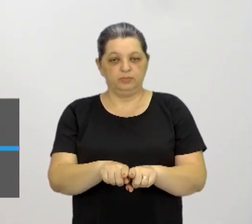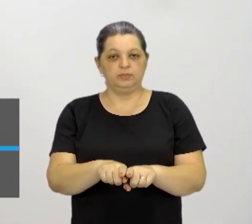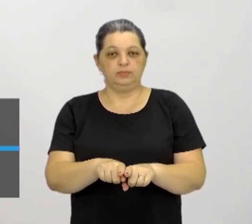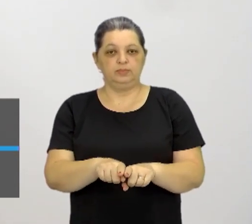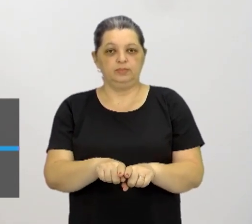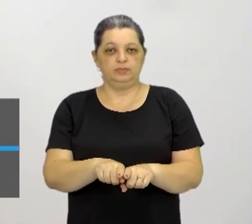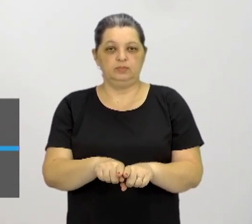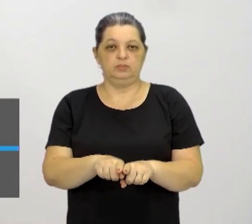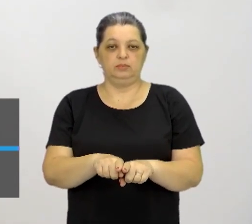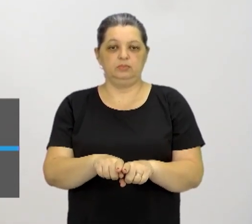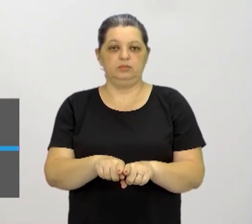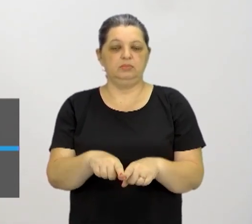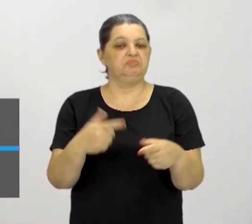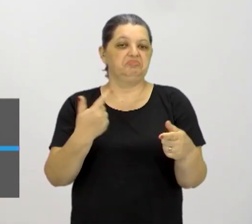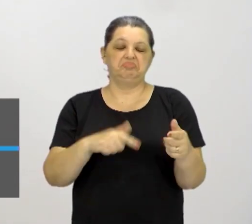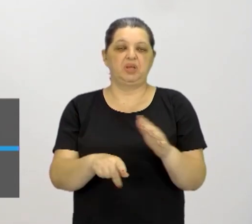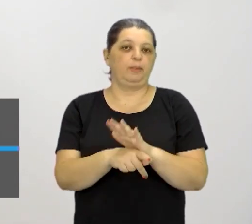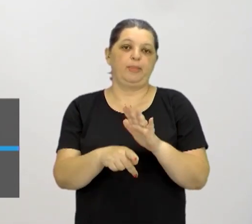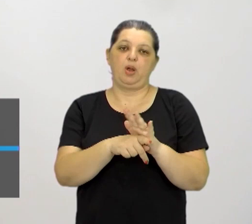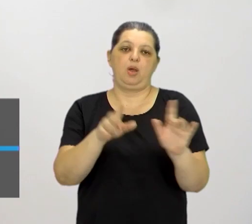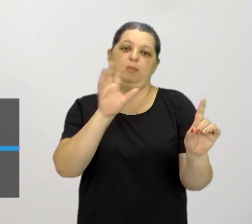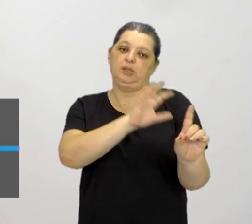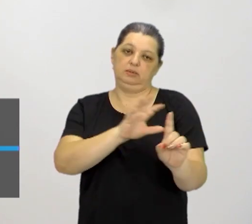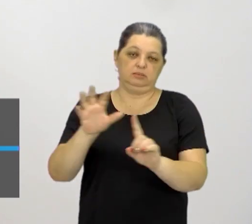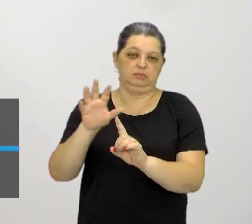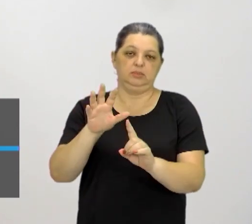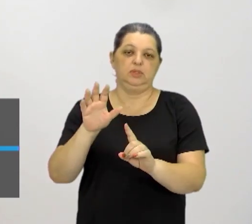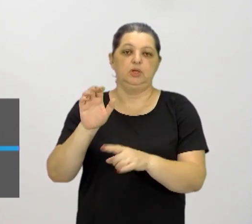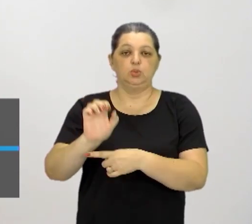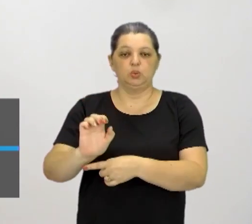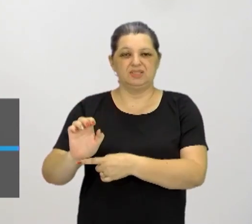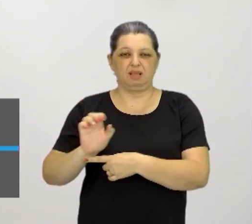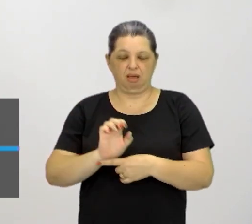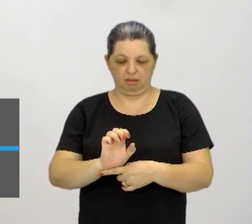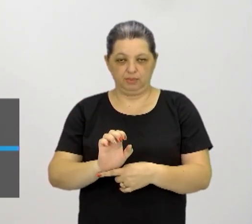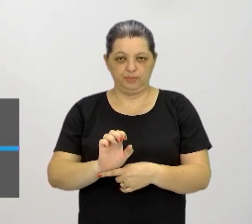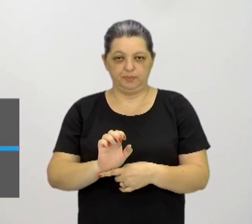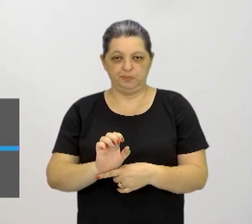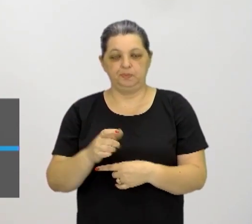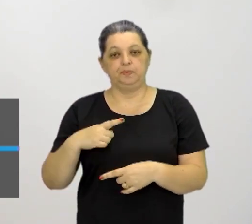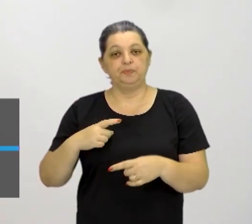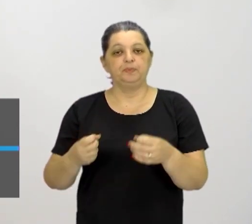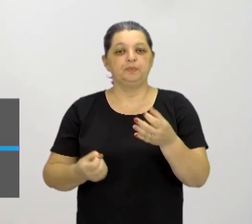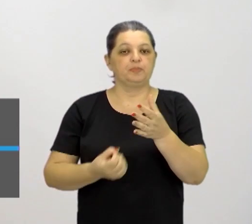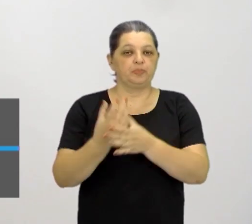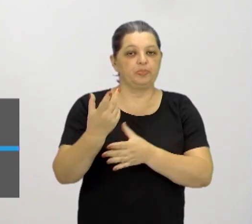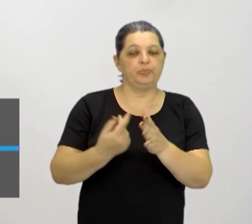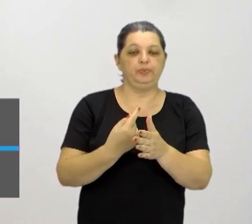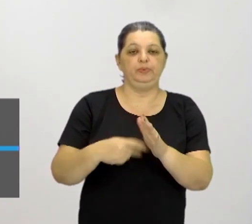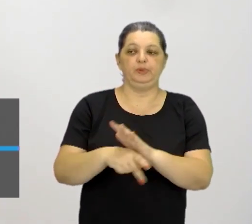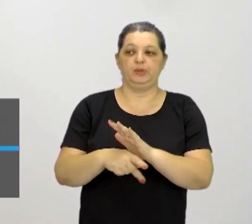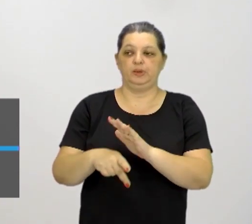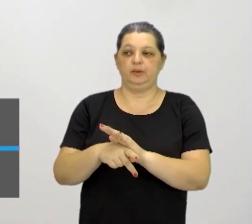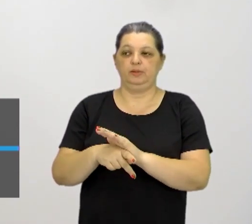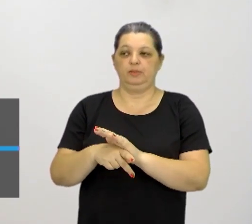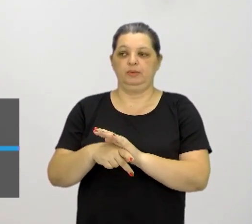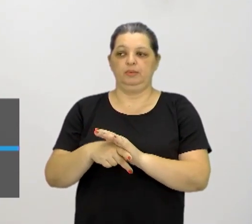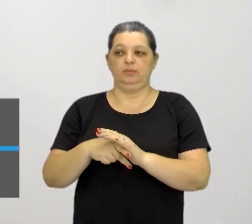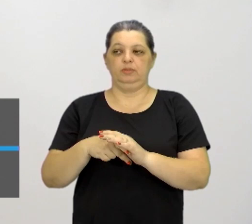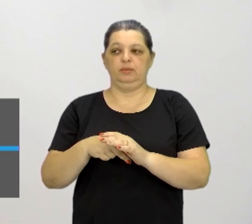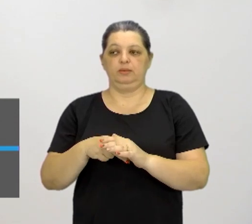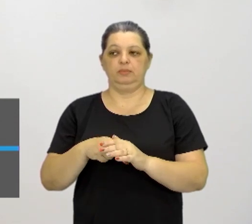menor intervenção do Estado. Esses blocos econômicos eles vão criando situações tarifárias que